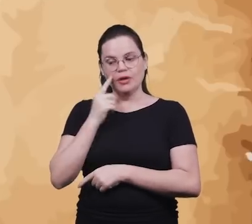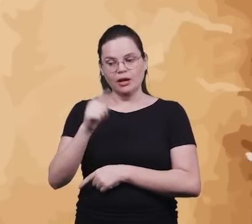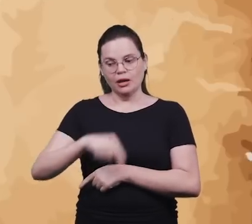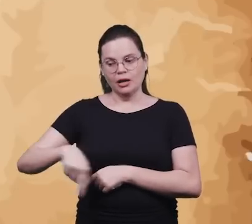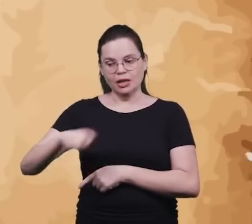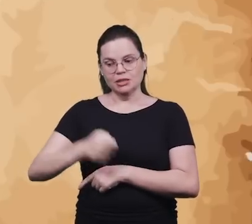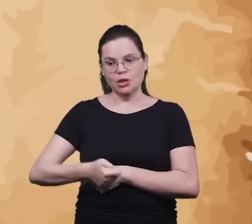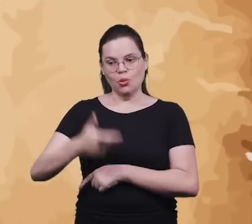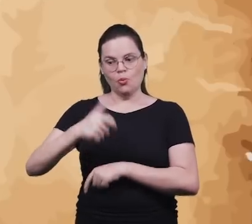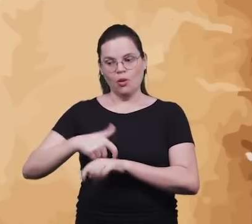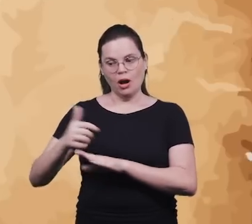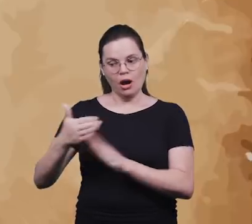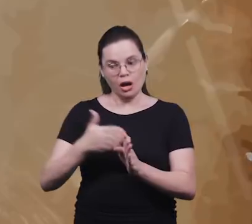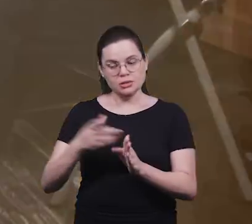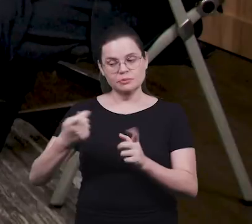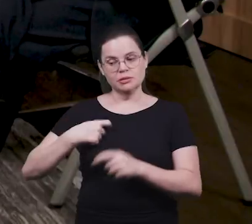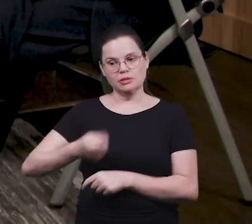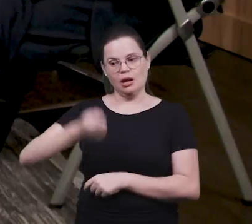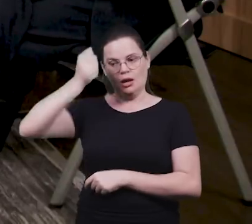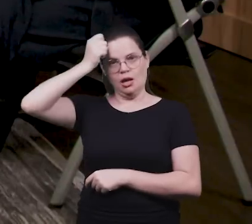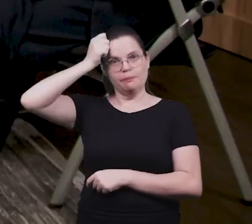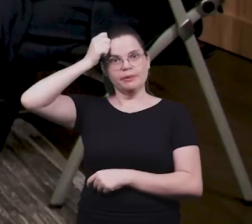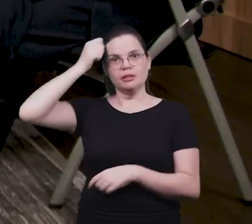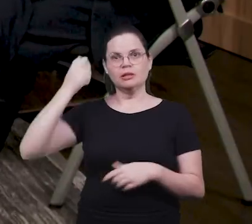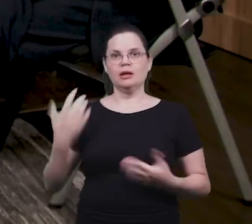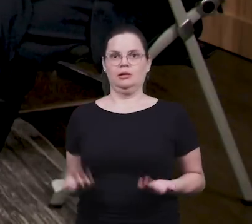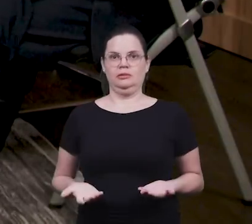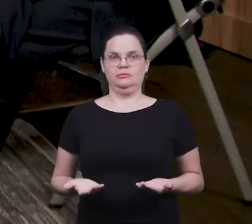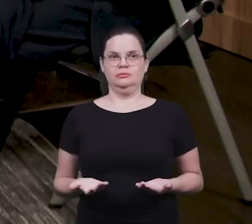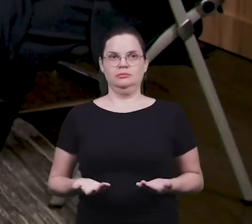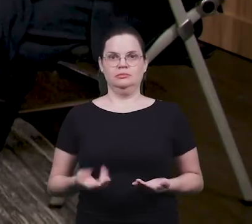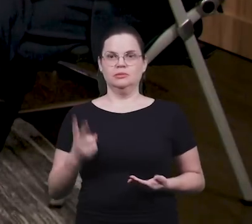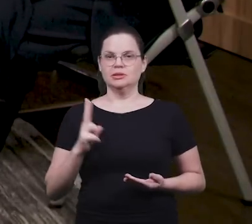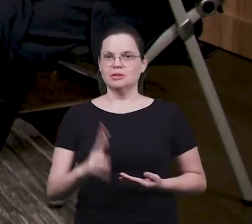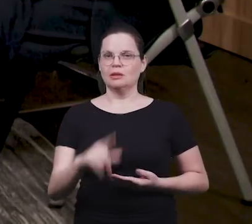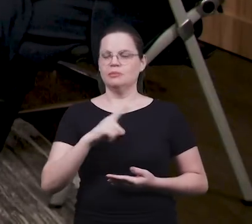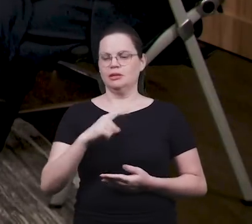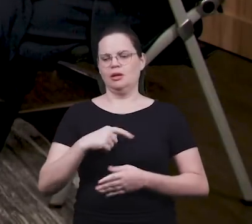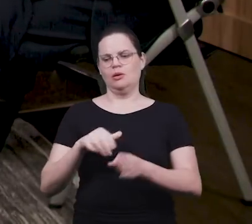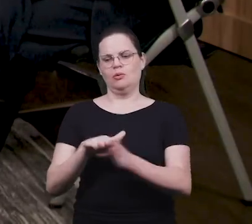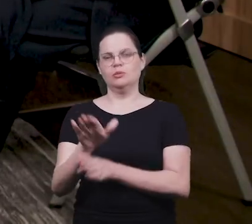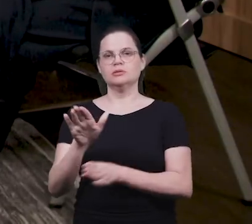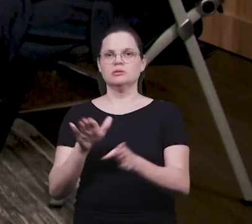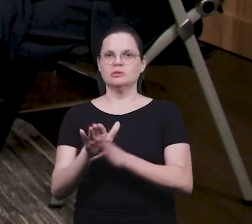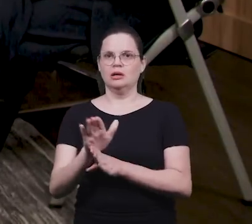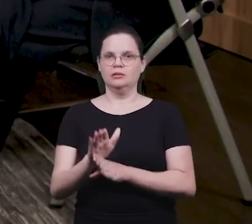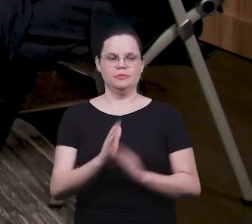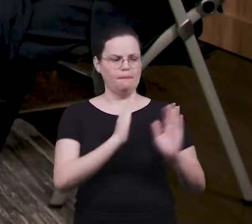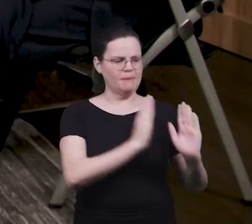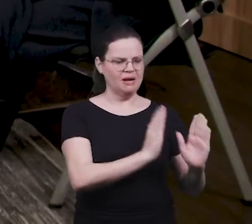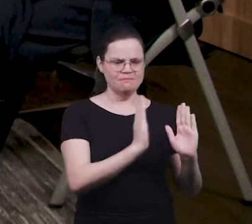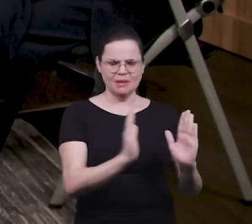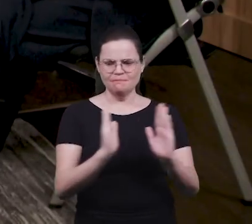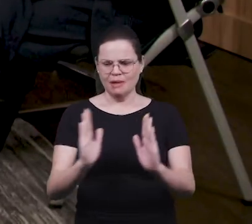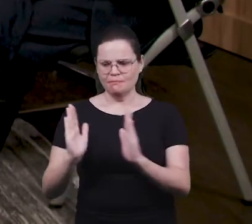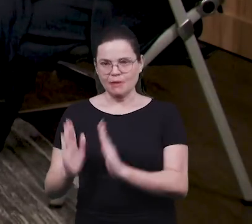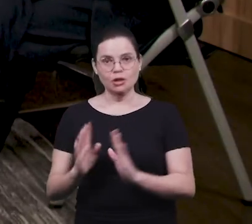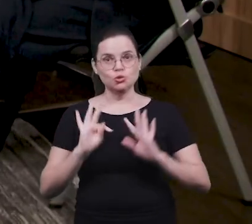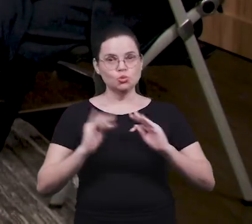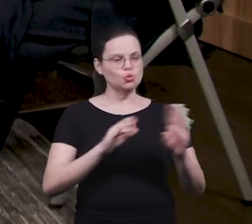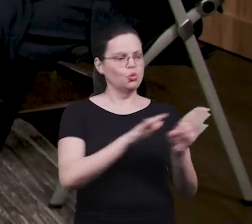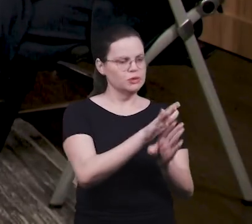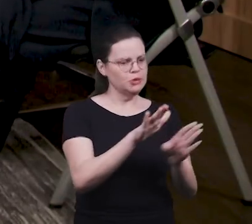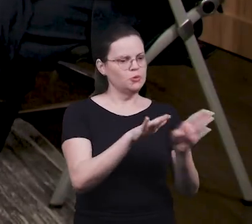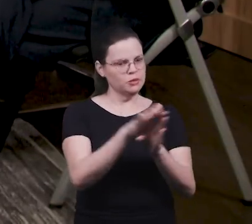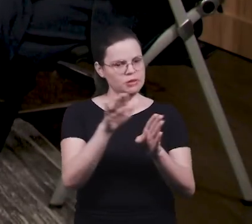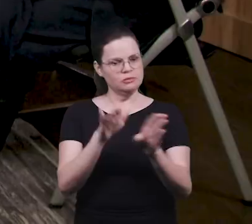verso 3, arrepende-te. Então, há sempre um conselho do Senhor em todas as fases da igreja, mas aqui também na igreja